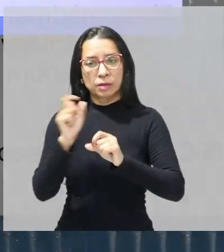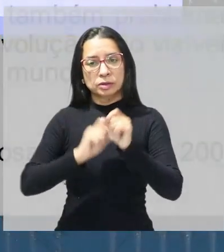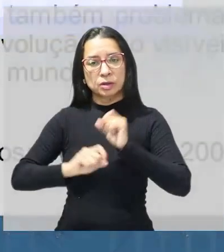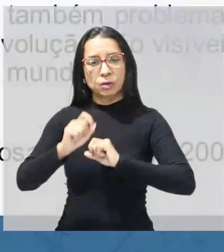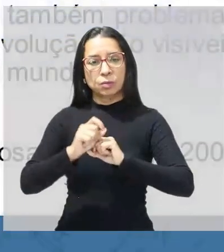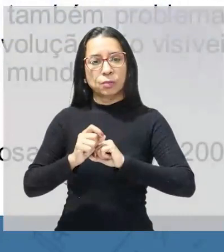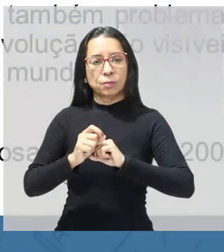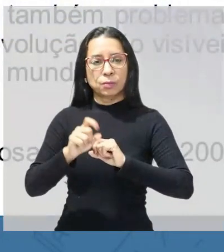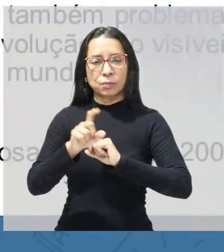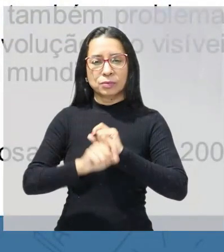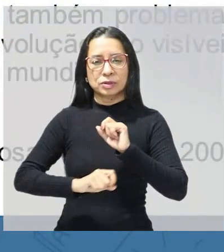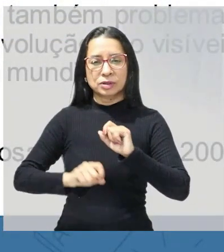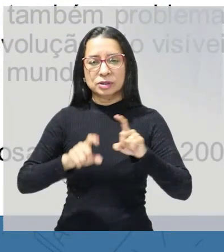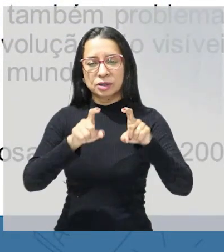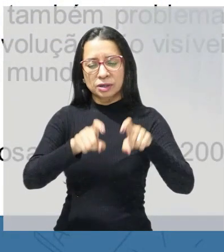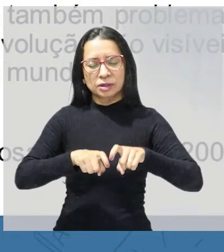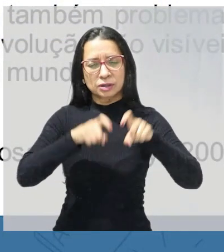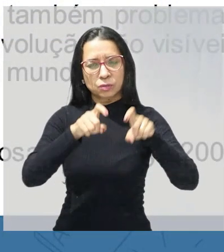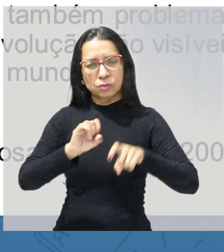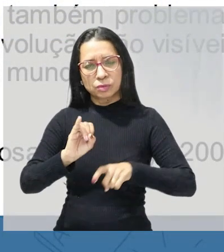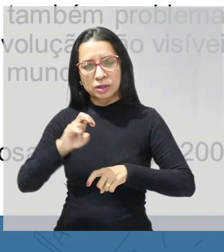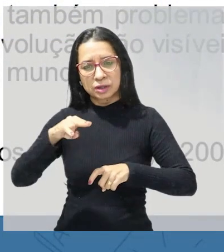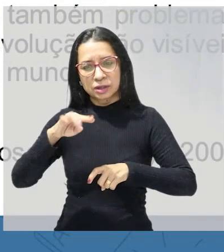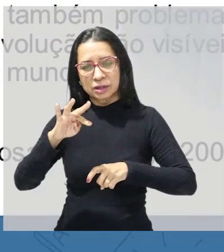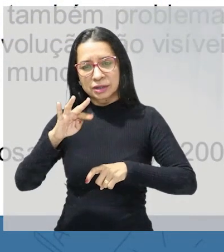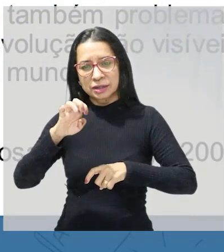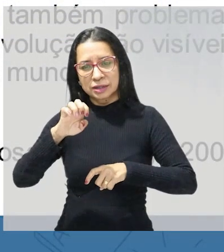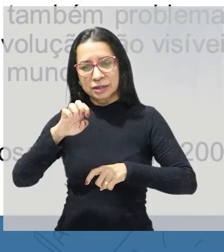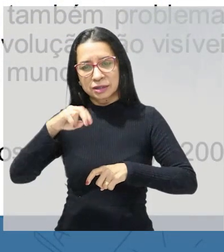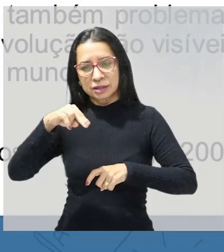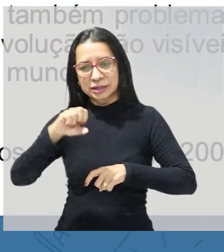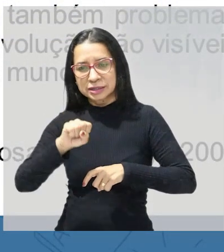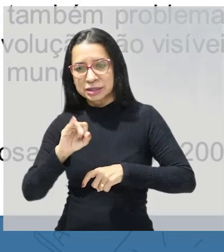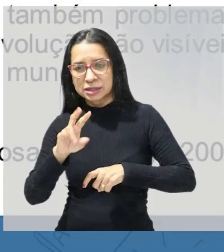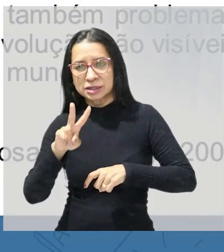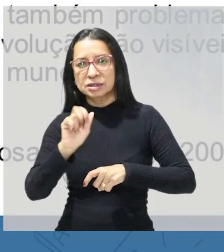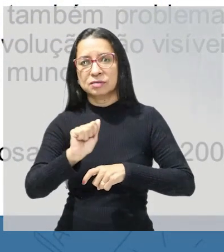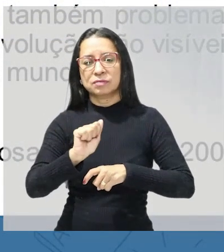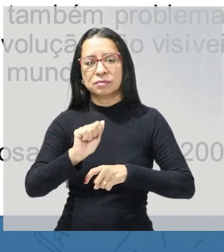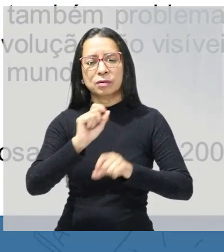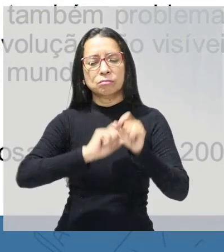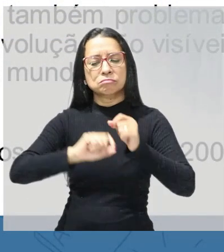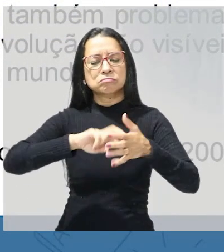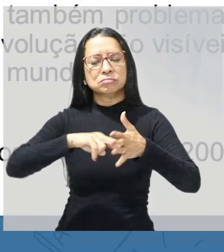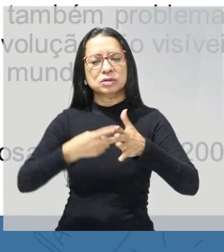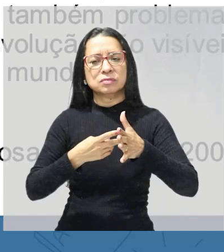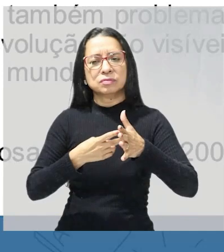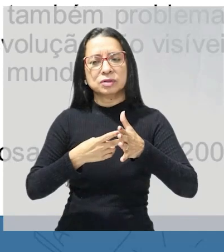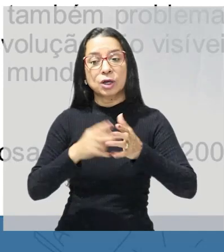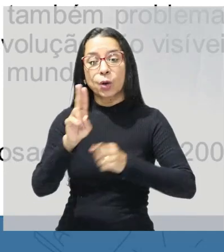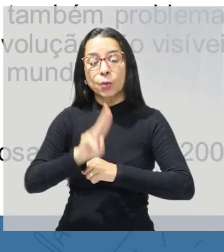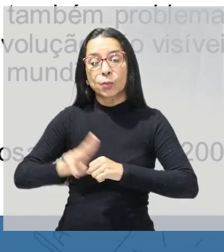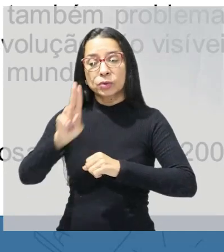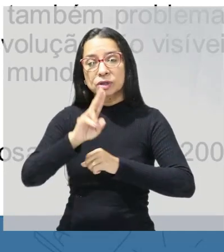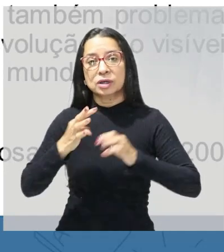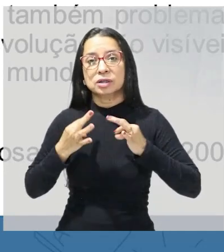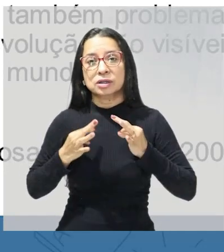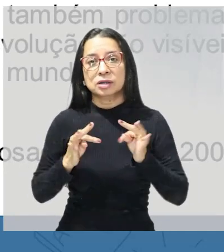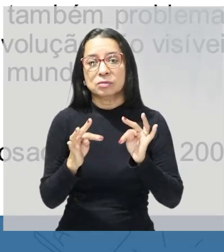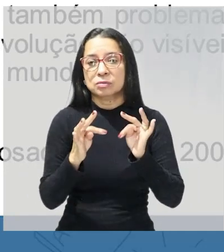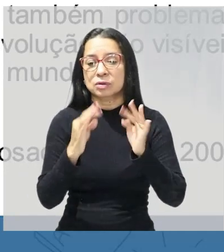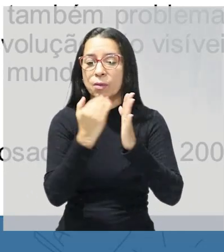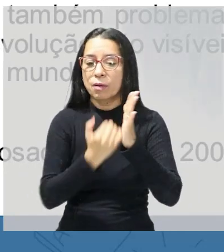é essa agricultura intensiva, Marcos? Tá? É a agricultura que vai se utilizar principalmente de tecnologia para aumentar a